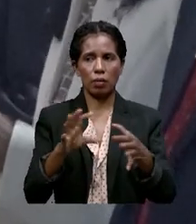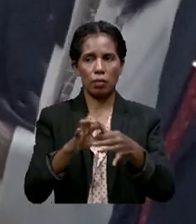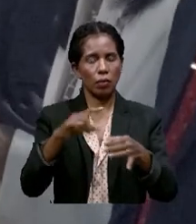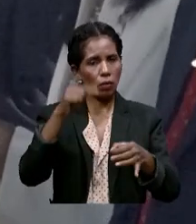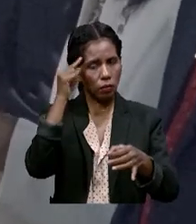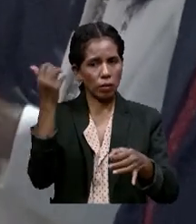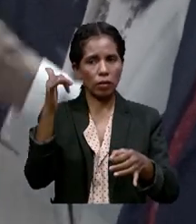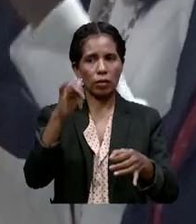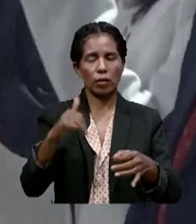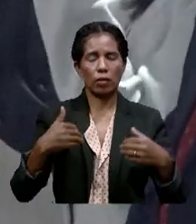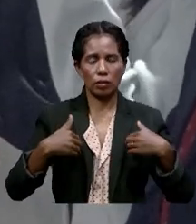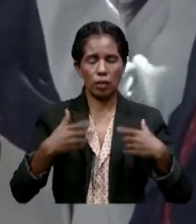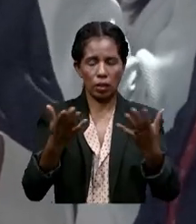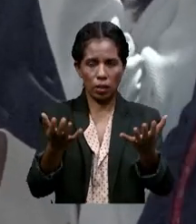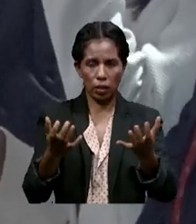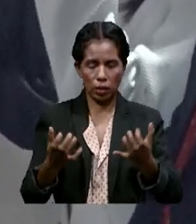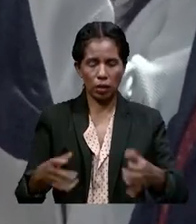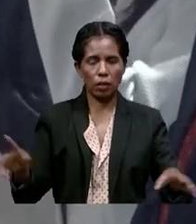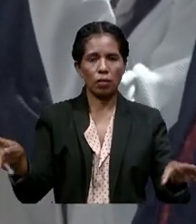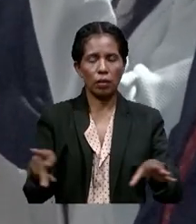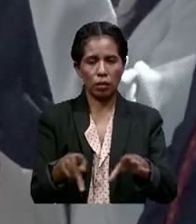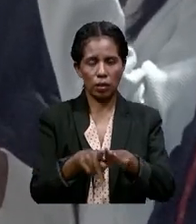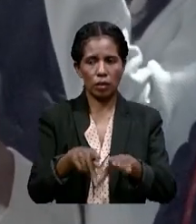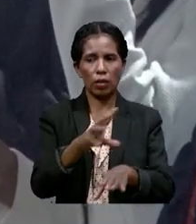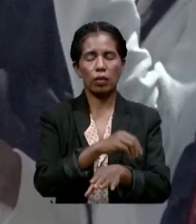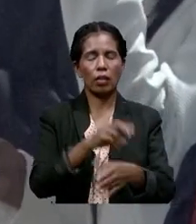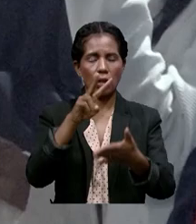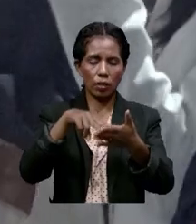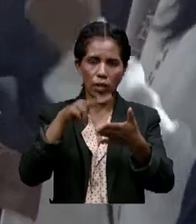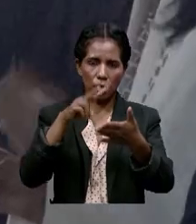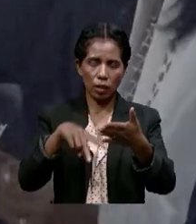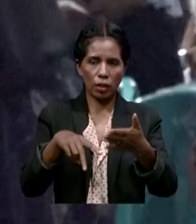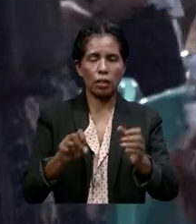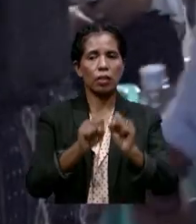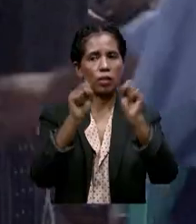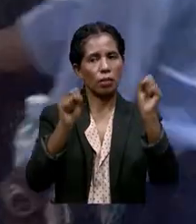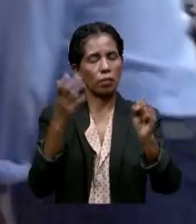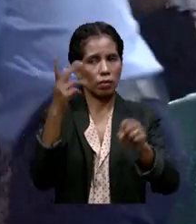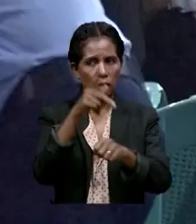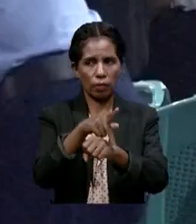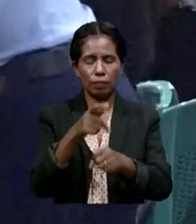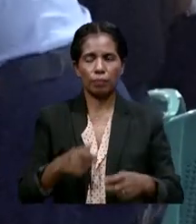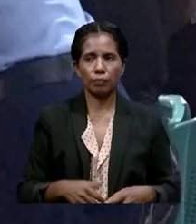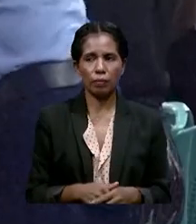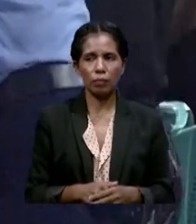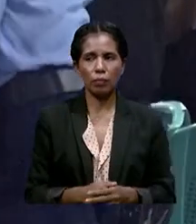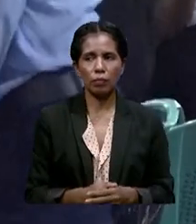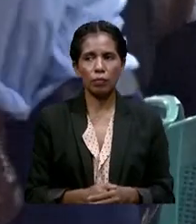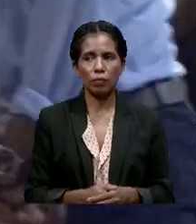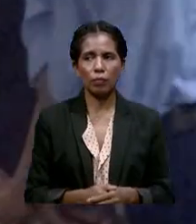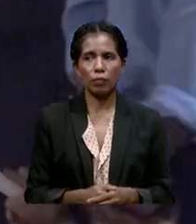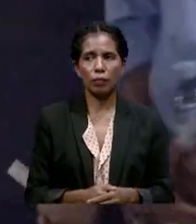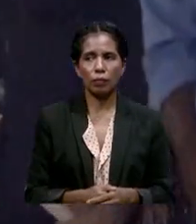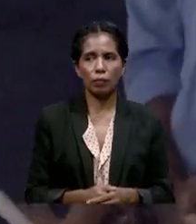Sira, nebe ia disponibilidade ori participa liturgia sábado aleluia. Santina de Jesus, Rafael dos Reis, GMN.